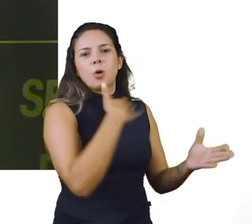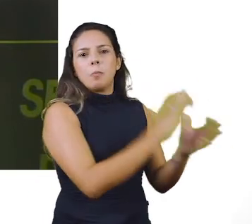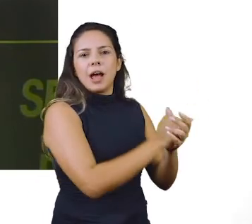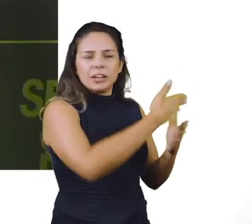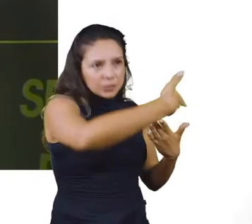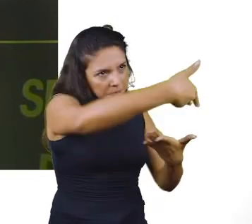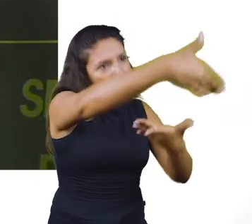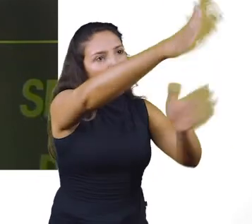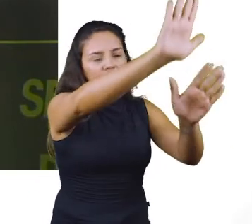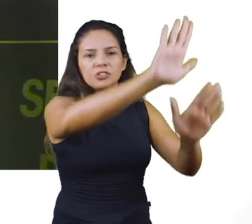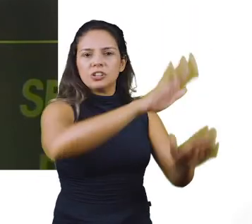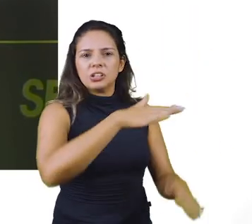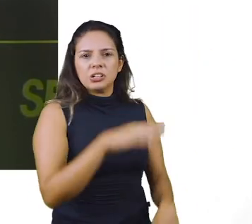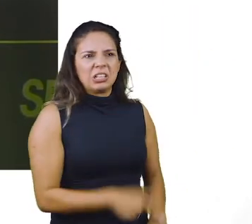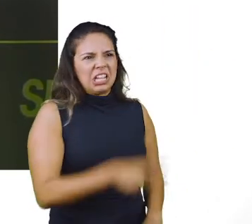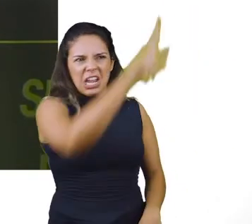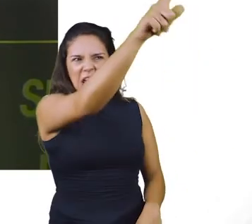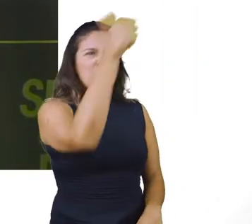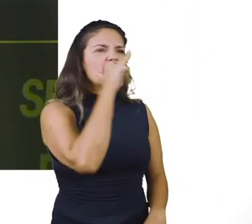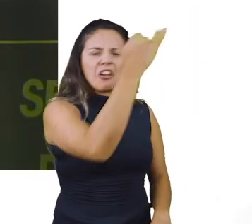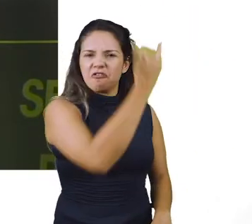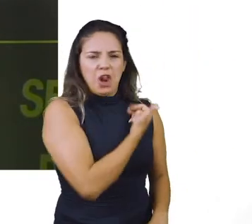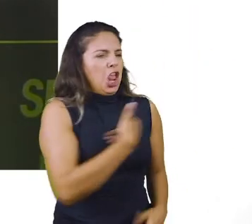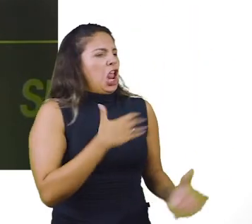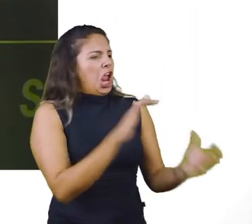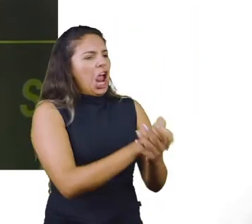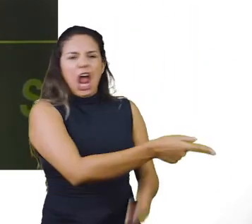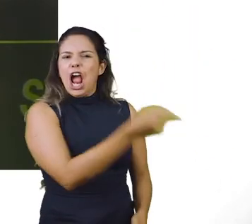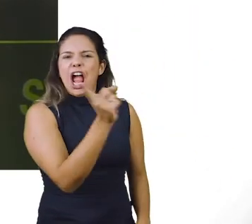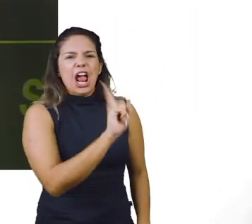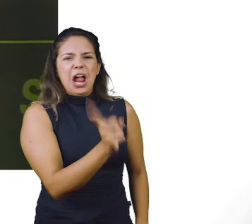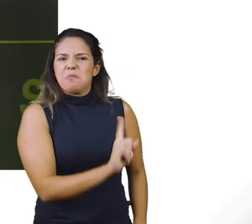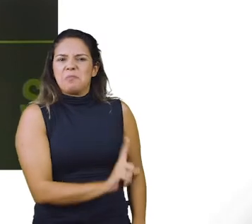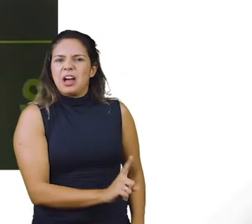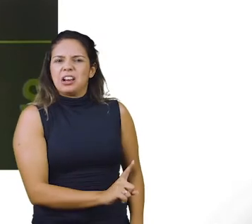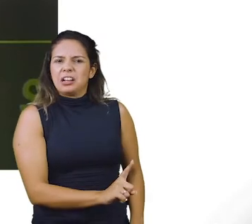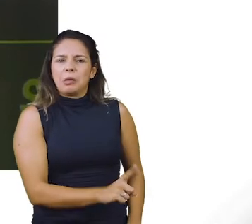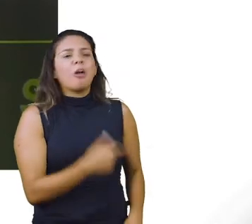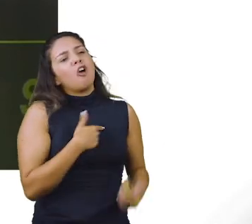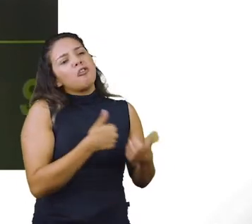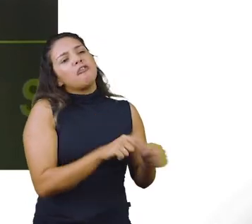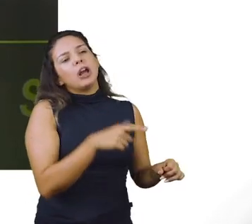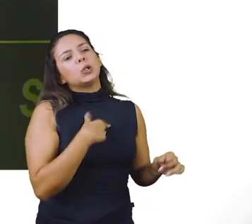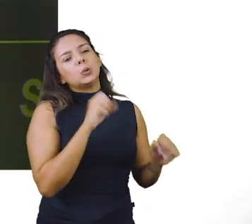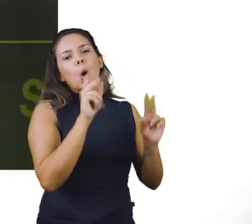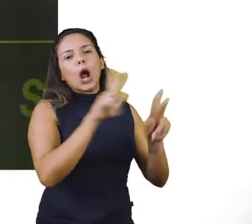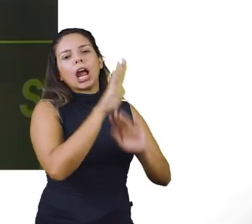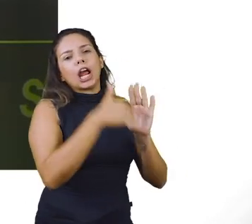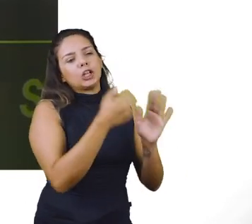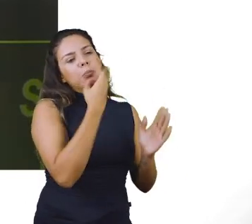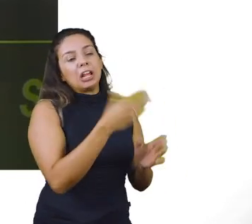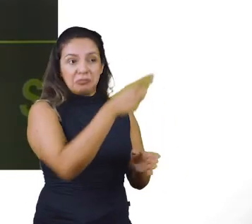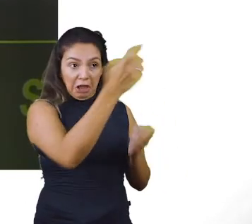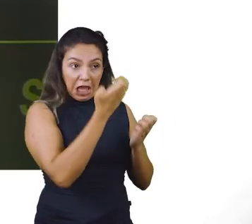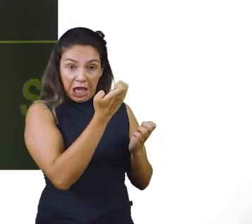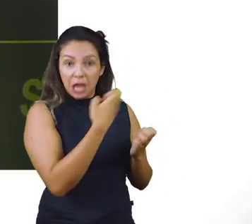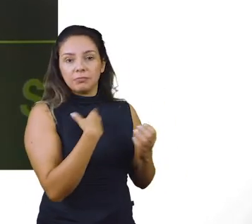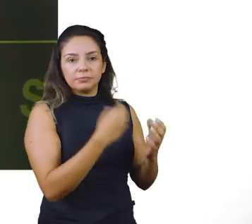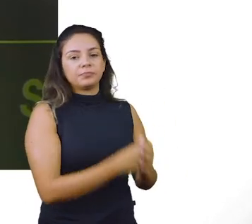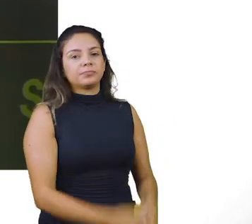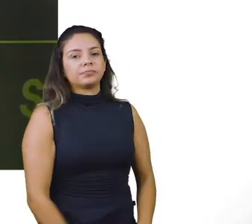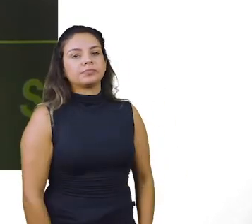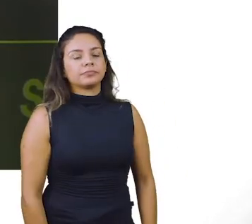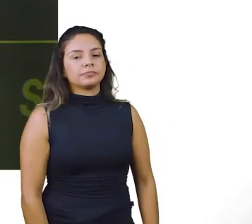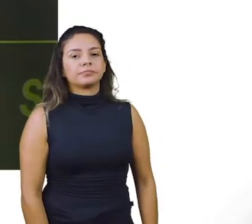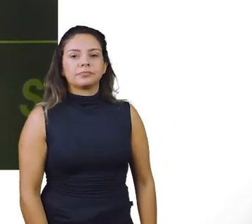vontade. Eu não amo teu marido, me falou ela se rindo, mas posso ficar com ele se a senhora fizer gosto. Só para